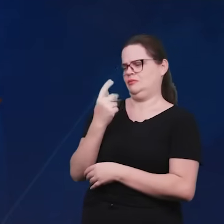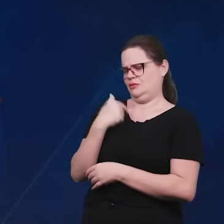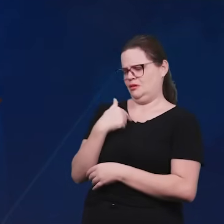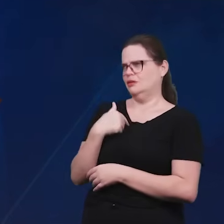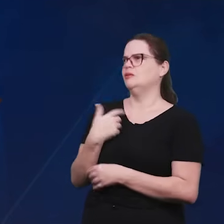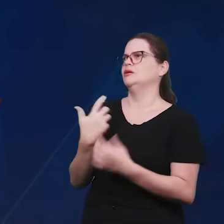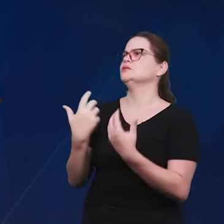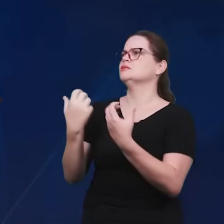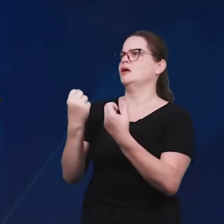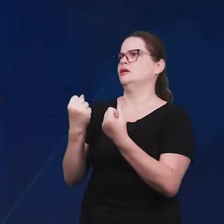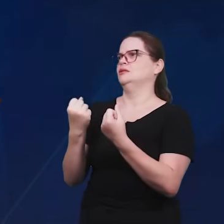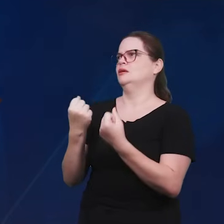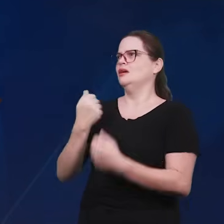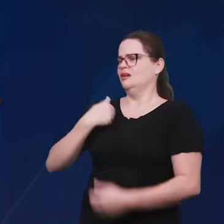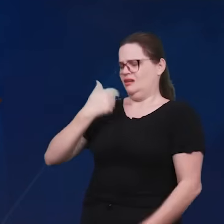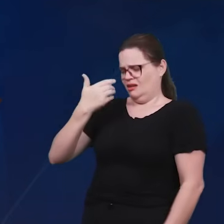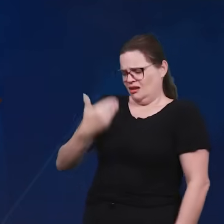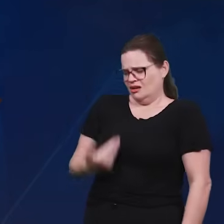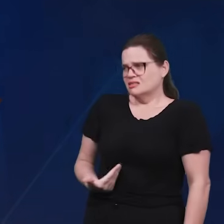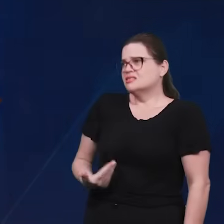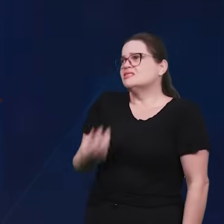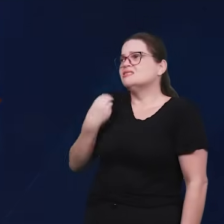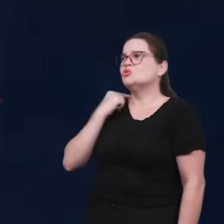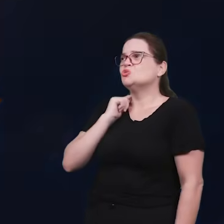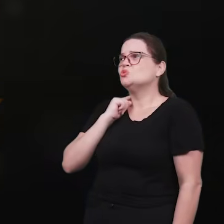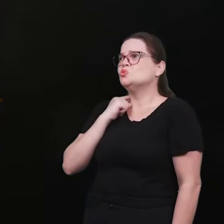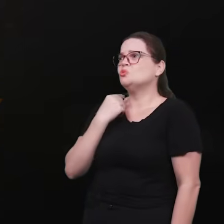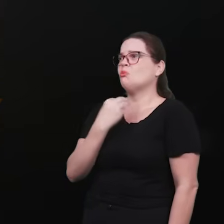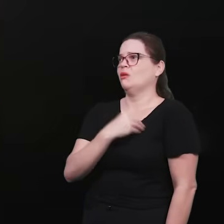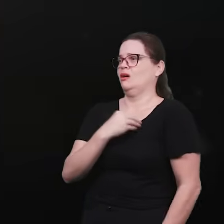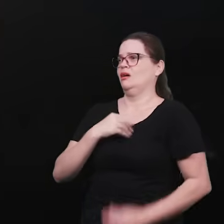de ti, mesmo assim como eu estou.